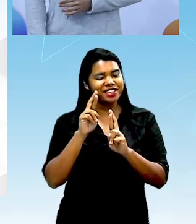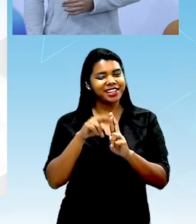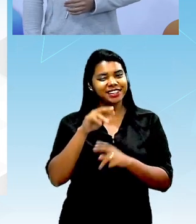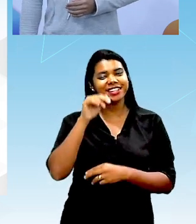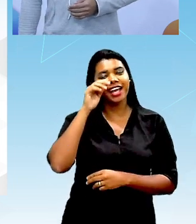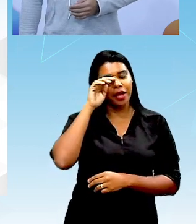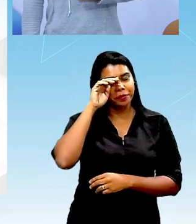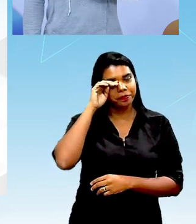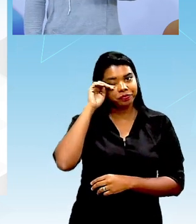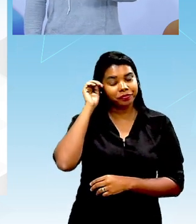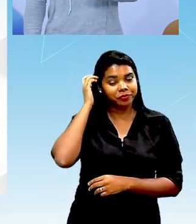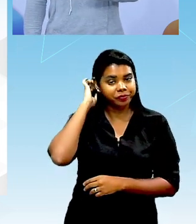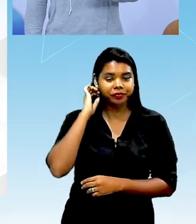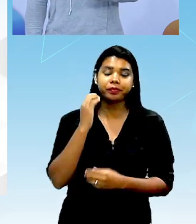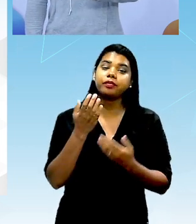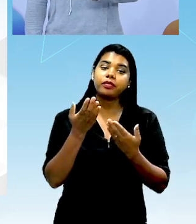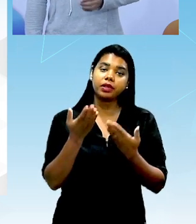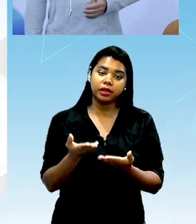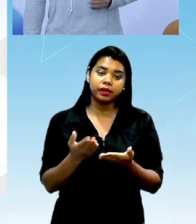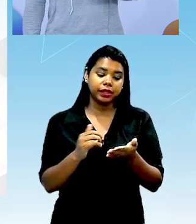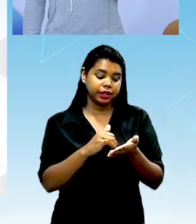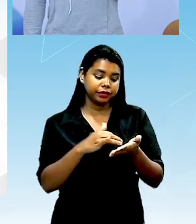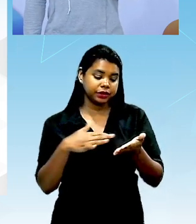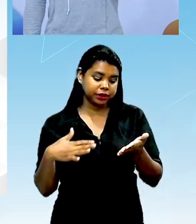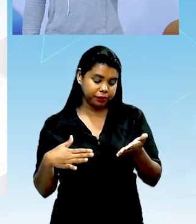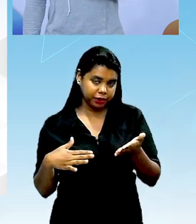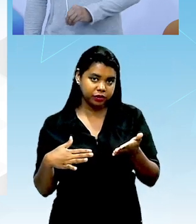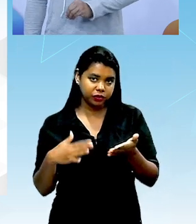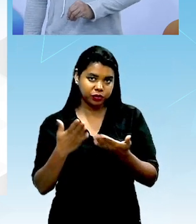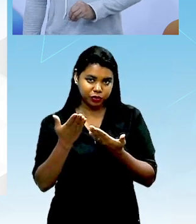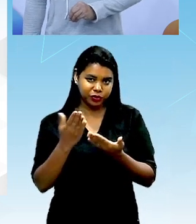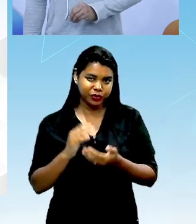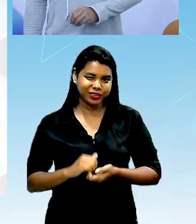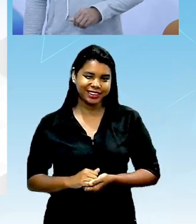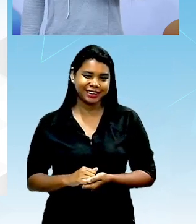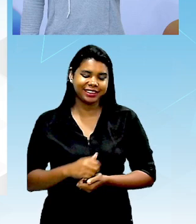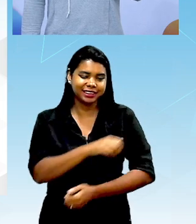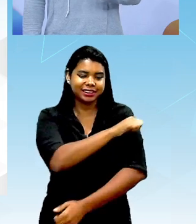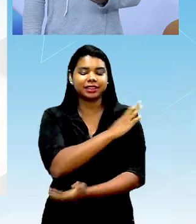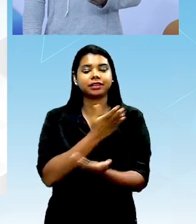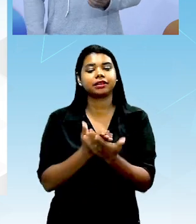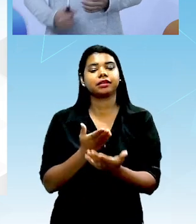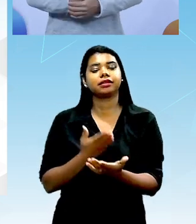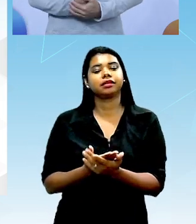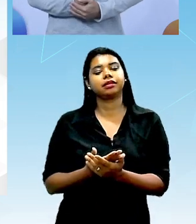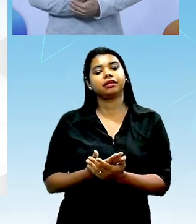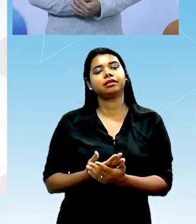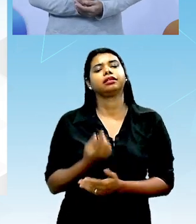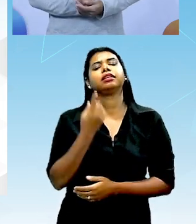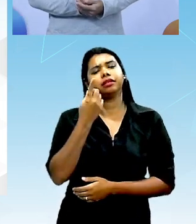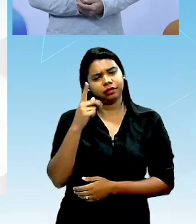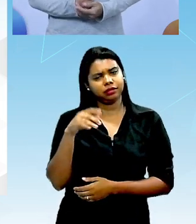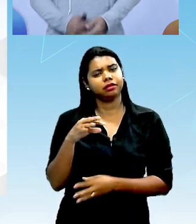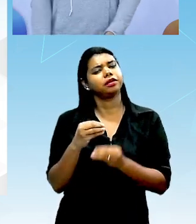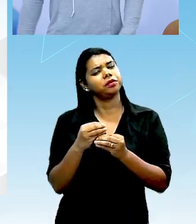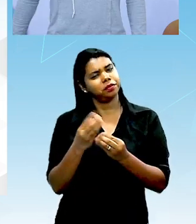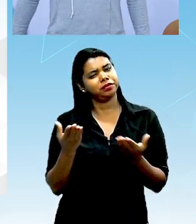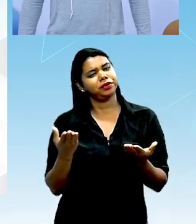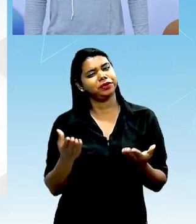você, professor, se passou essa tarefa, para o teu aluno, dá um pontinho que ele merece, claro,